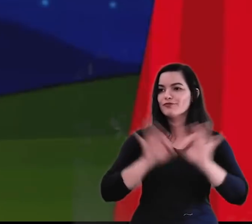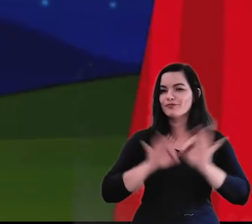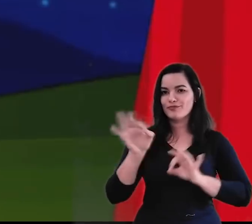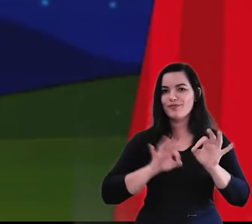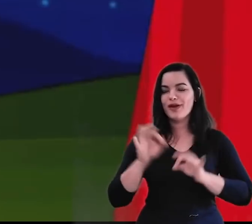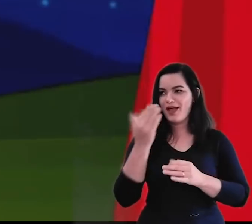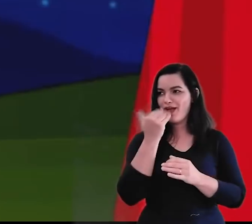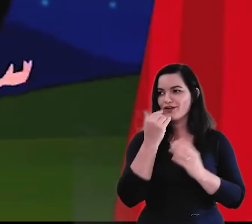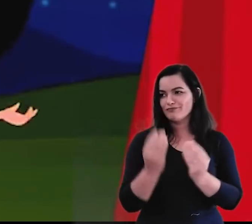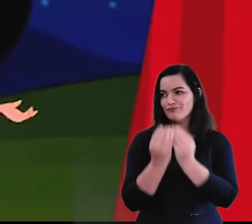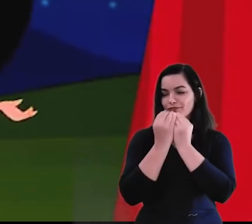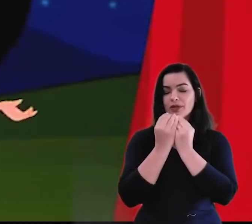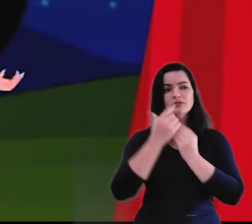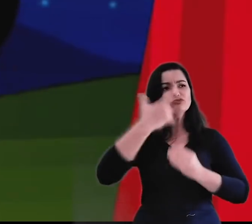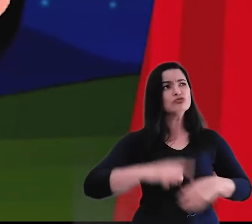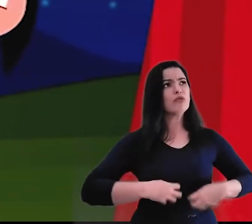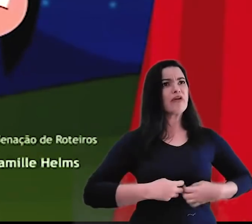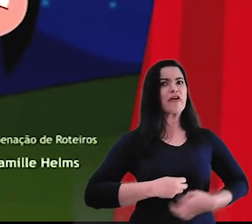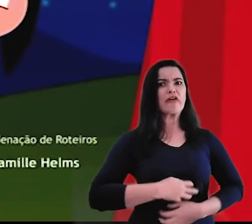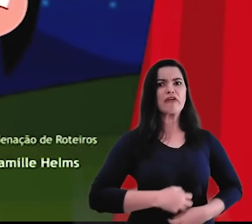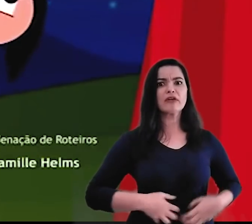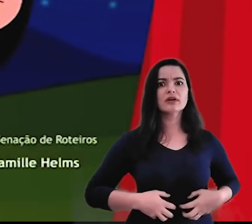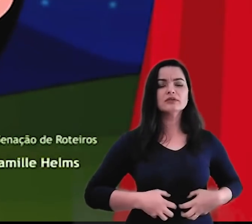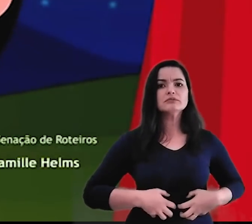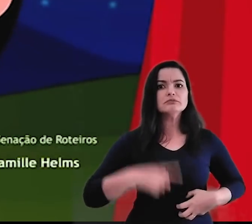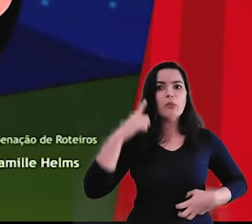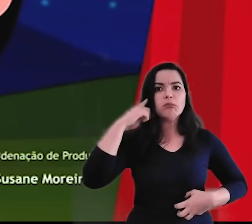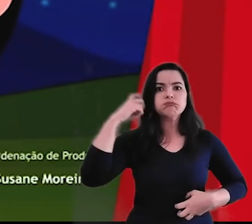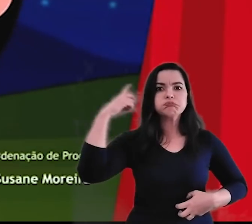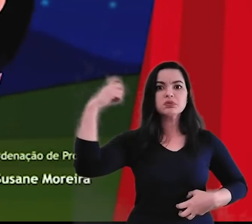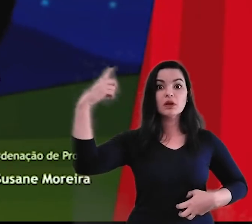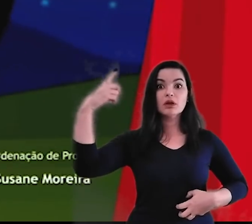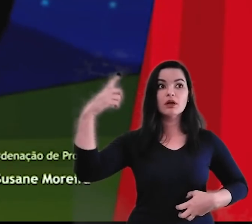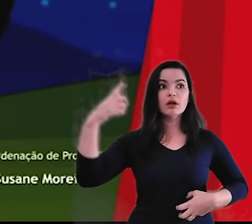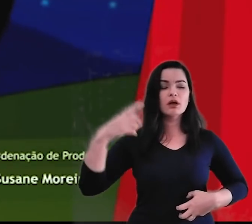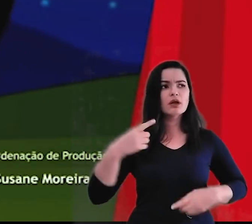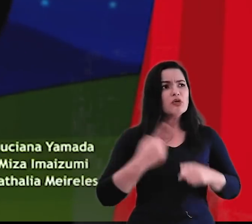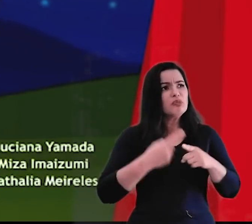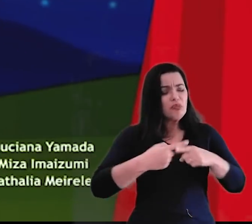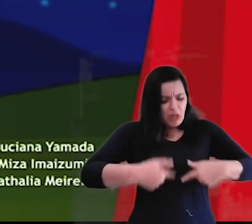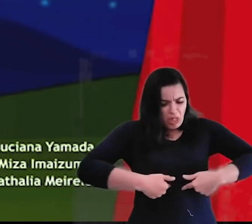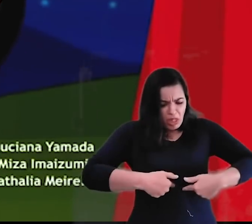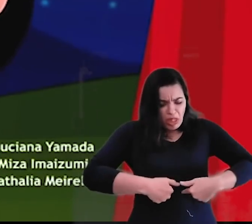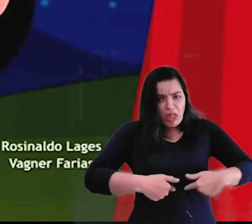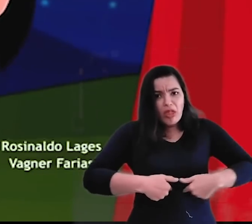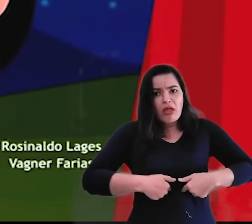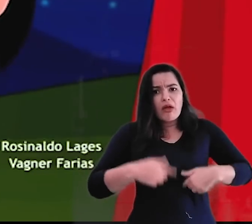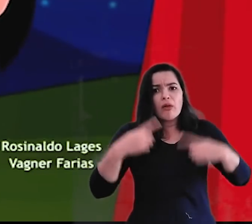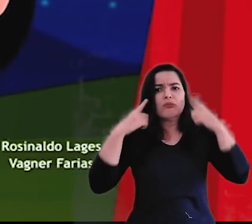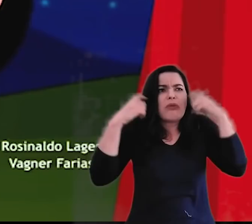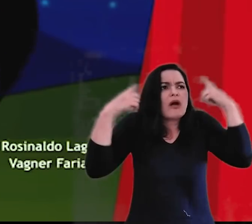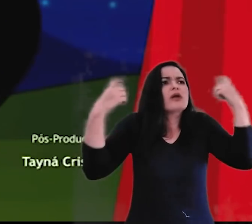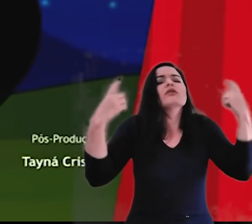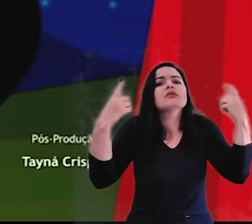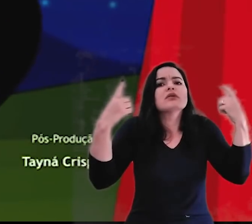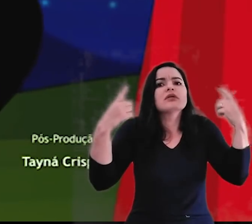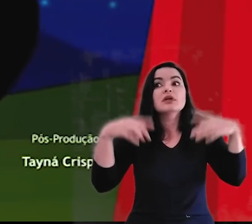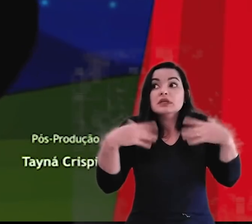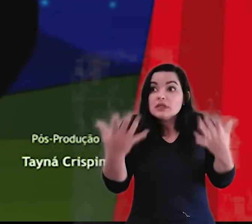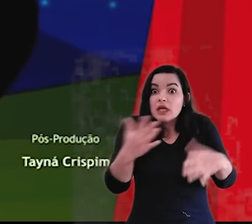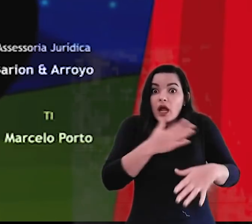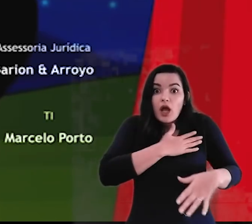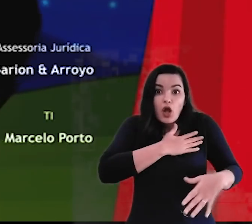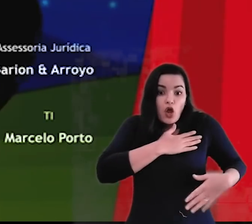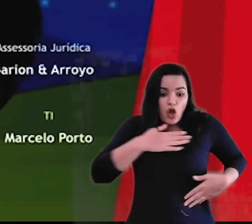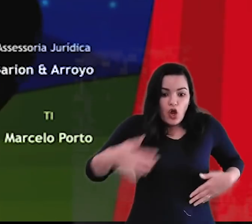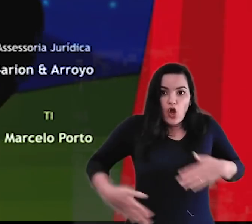gente. De novo? Mas que barulhão! Por que será que a nossa barriga ronca? Será que outra parte do